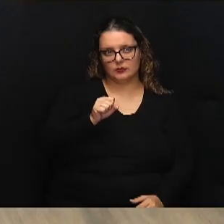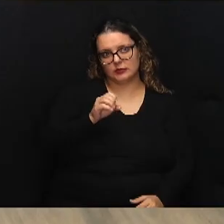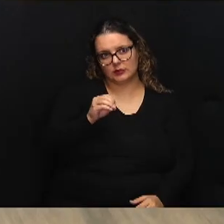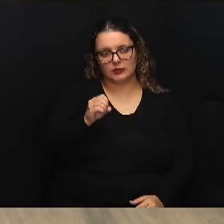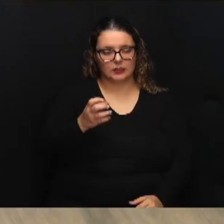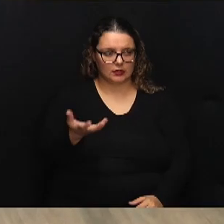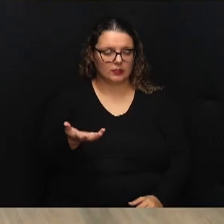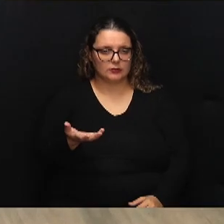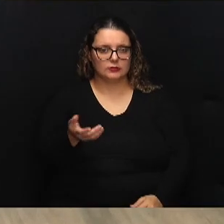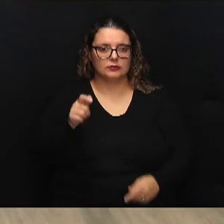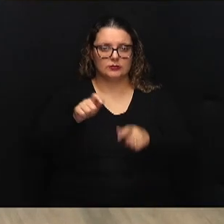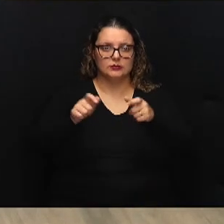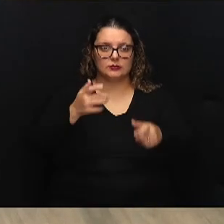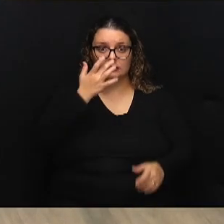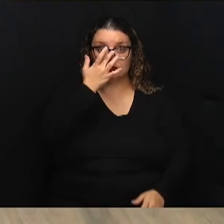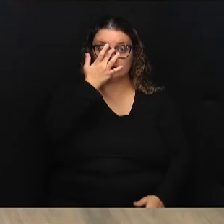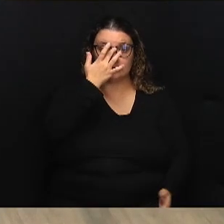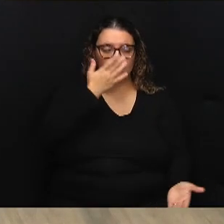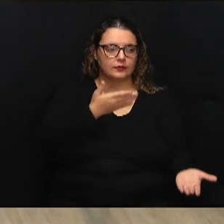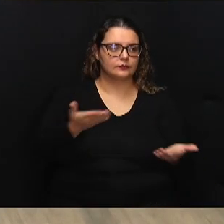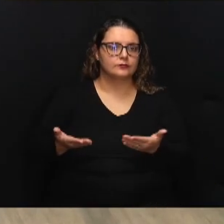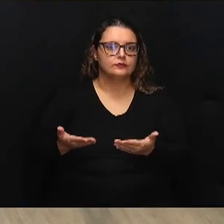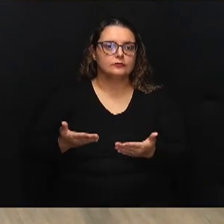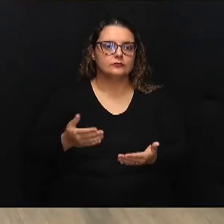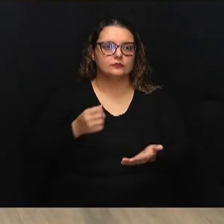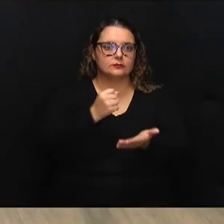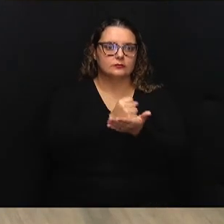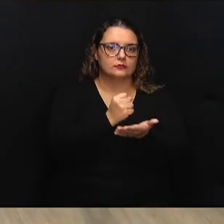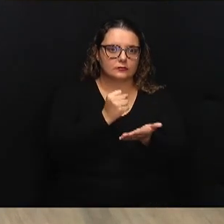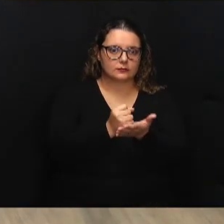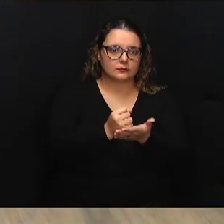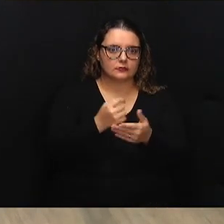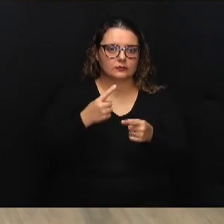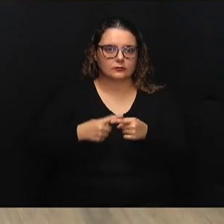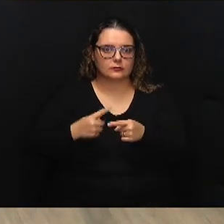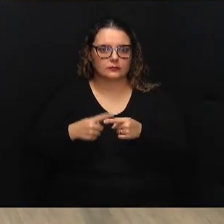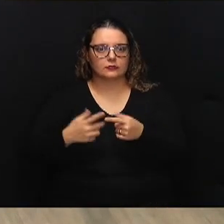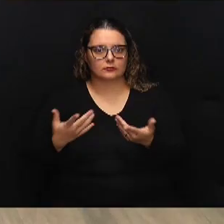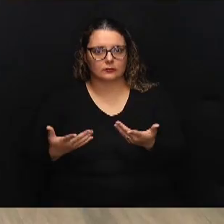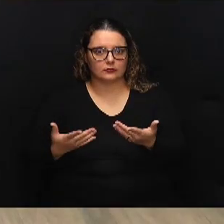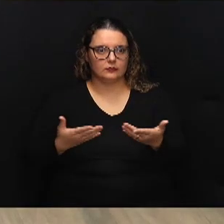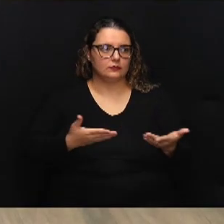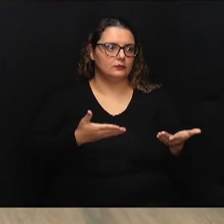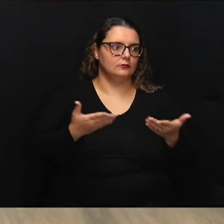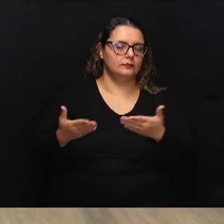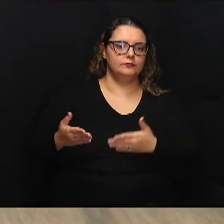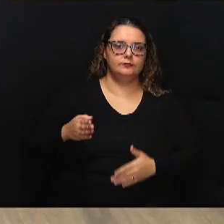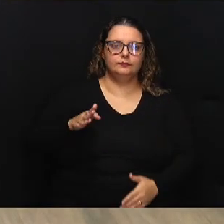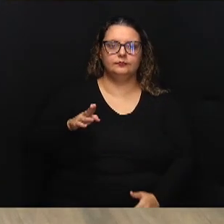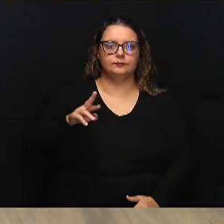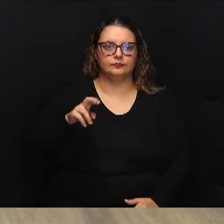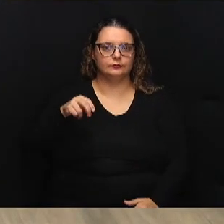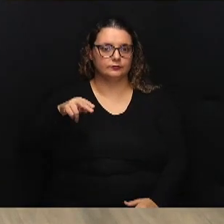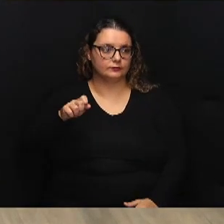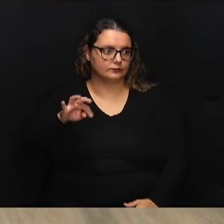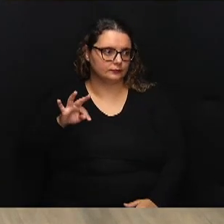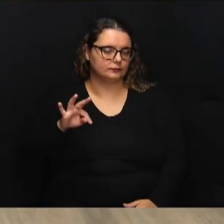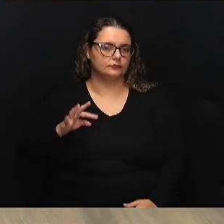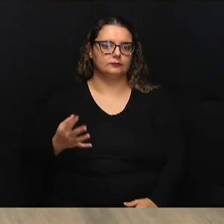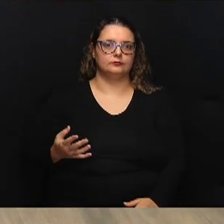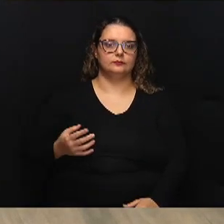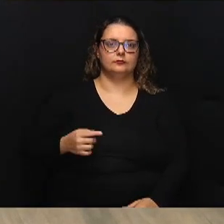de pessoas apresentando atestado porque apresentou um burnout, né, um pico